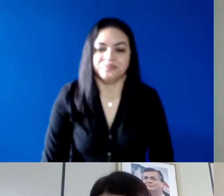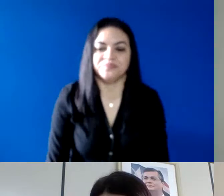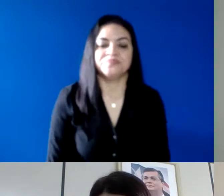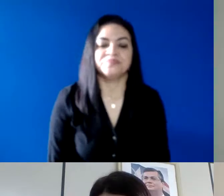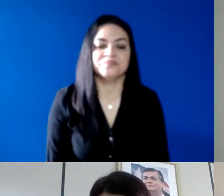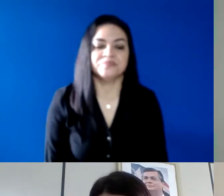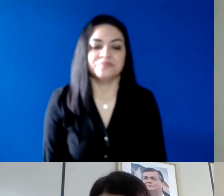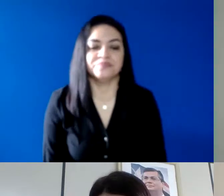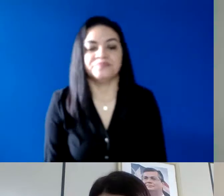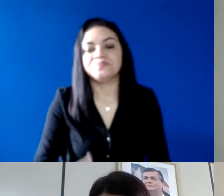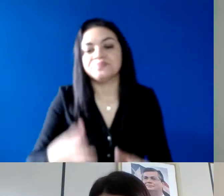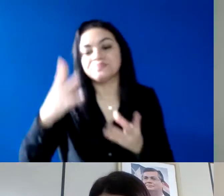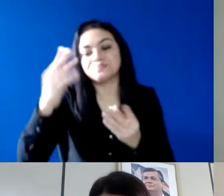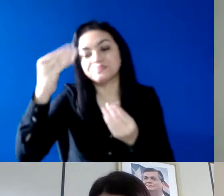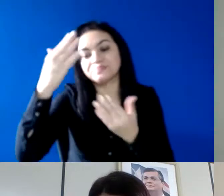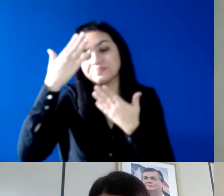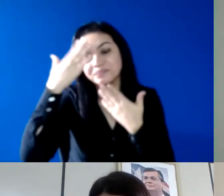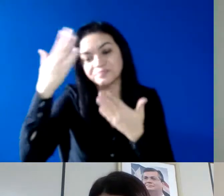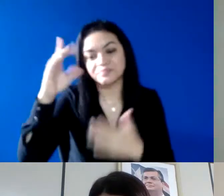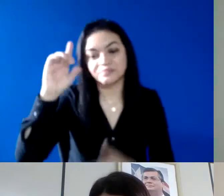Muito obrigada, diretora Ana Lúcia.